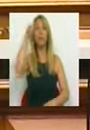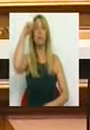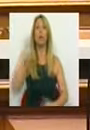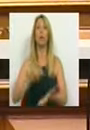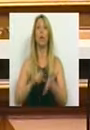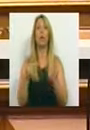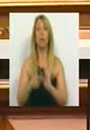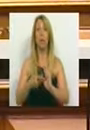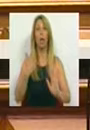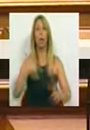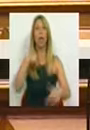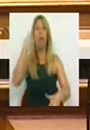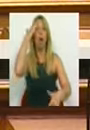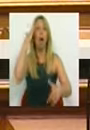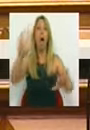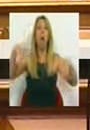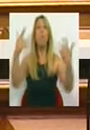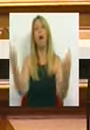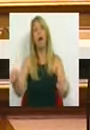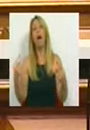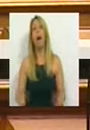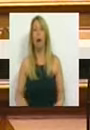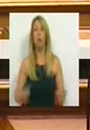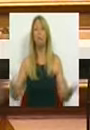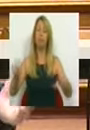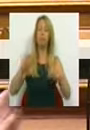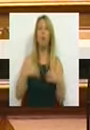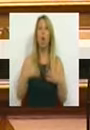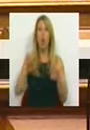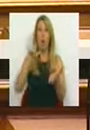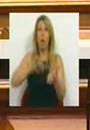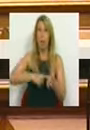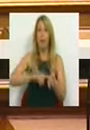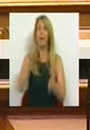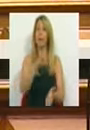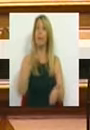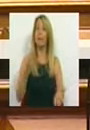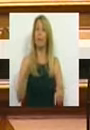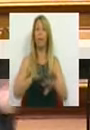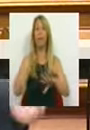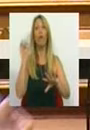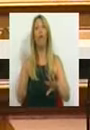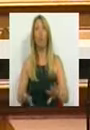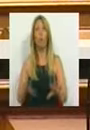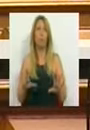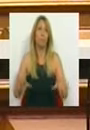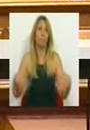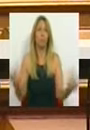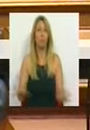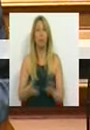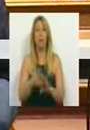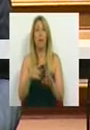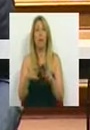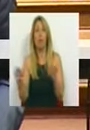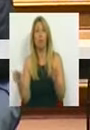admitimos possa existir de emitir um cartão cidadão vitalício, desde logo pela impossibilidade de manter, se calhar, um chip por 30